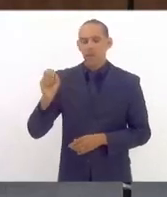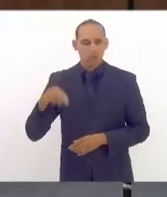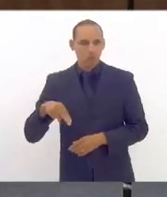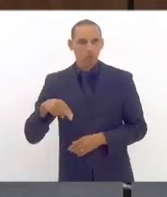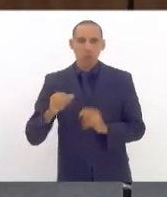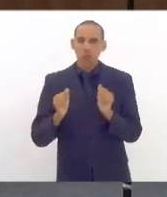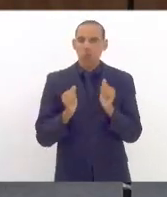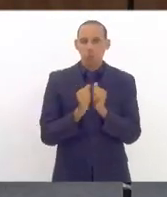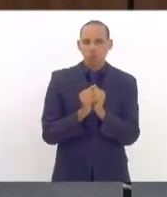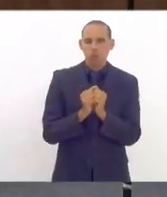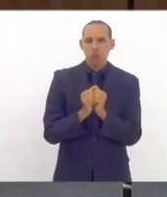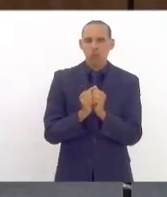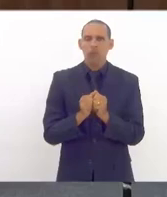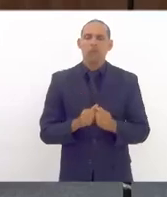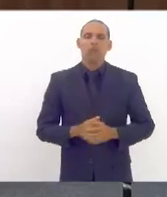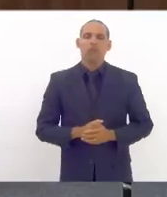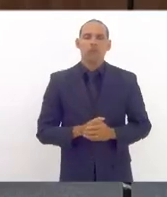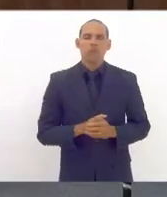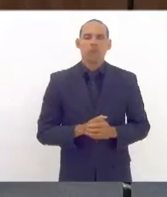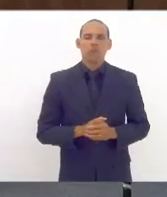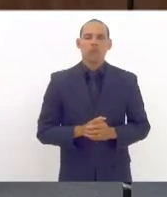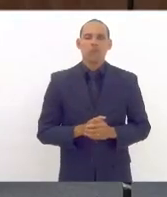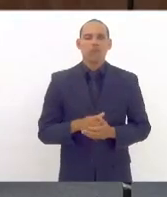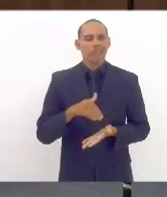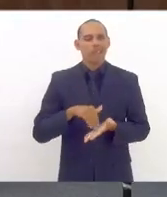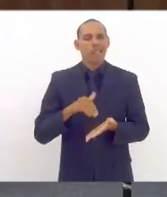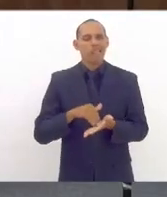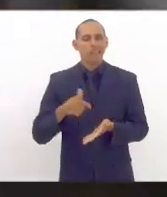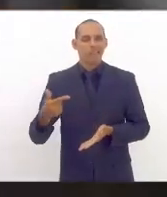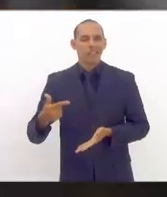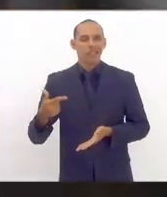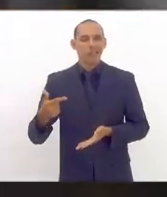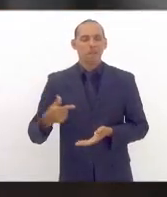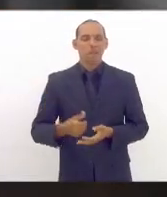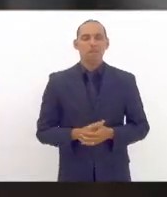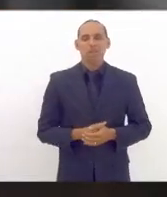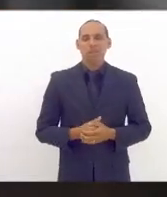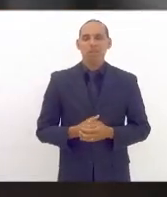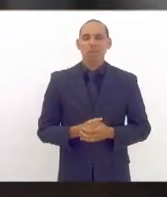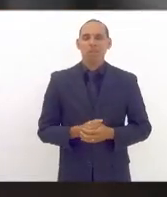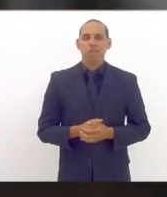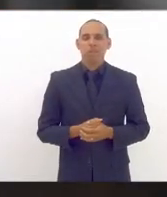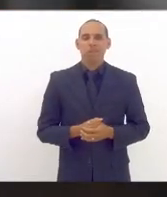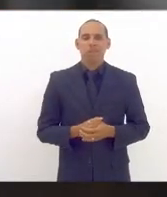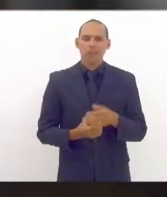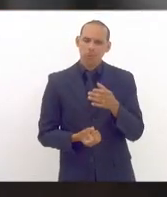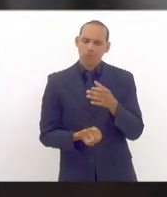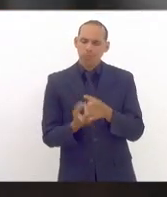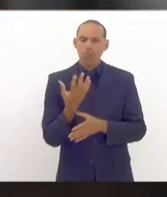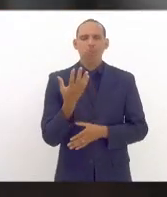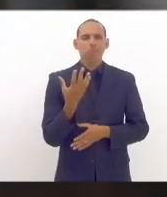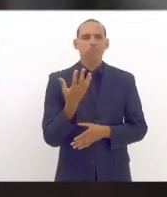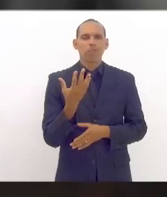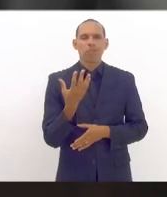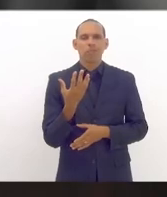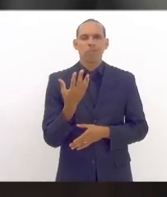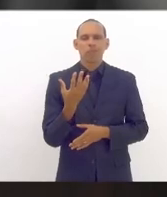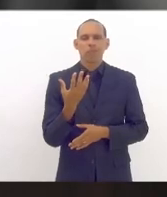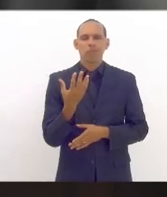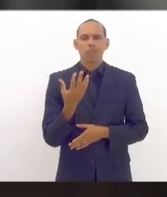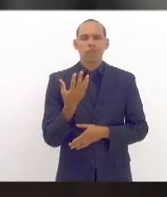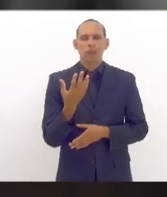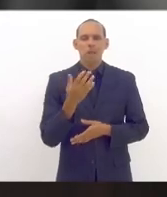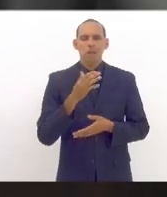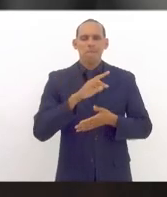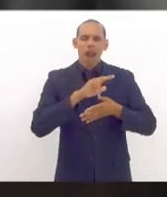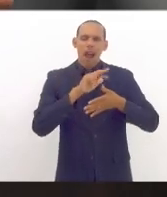com o nosso Vice secretário né produzir todo uma sorte